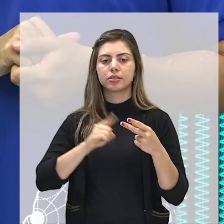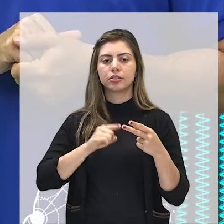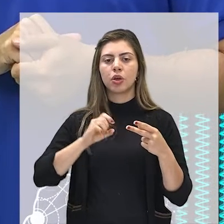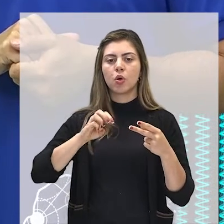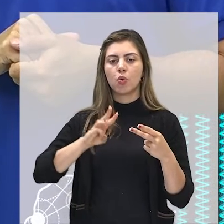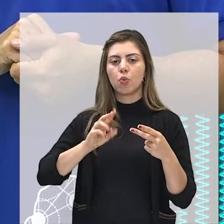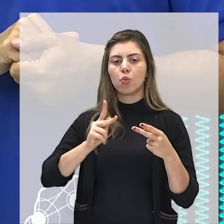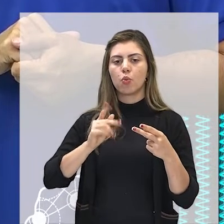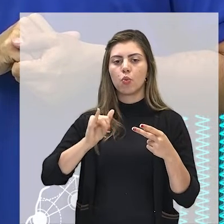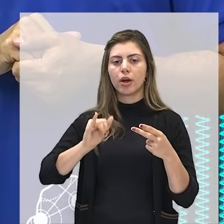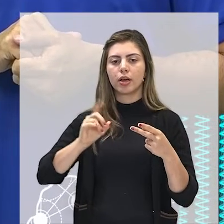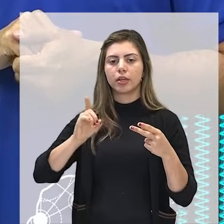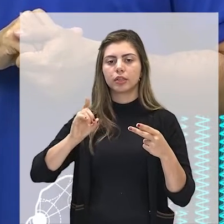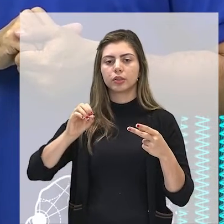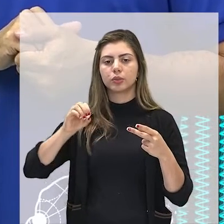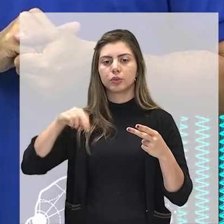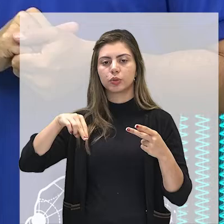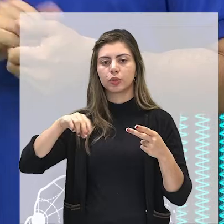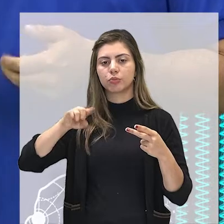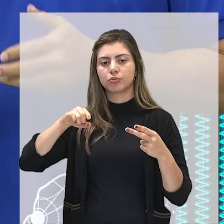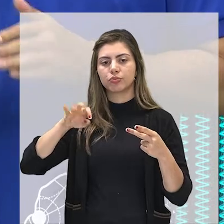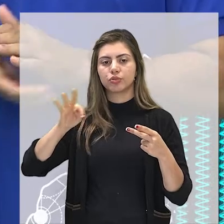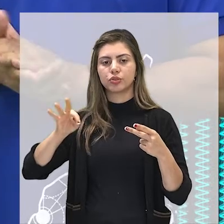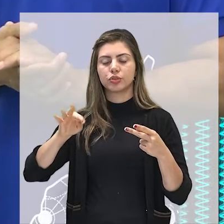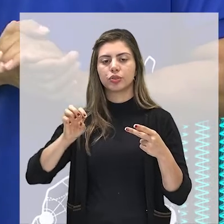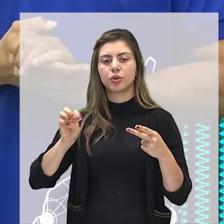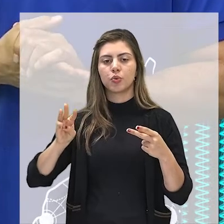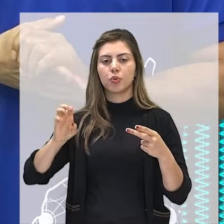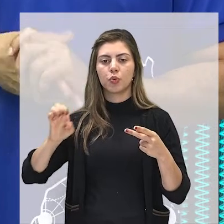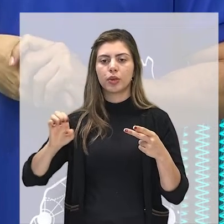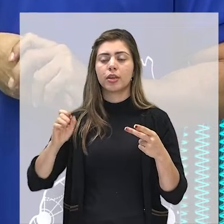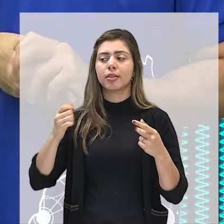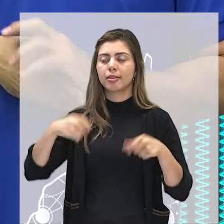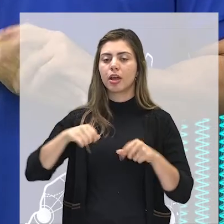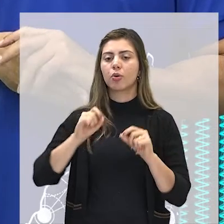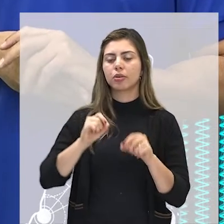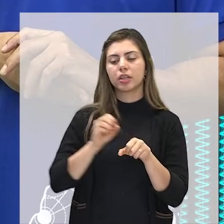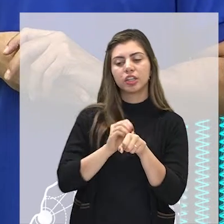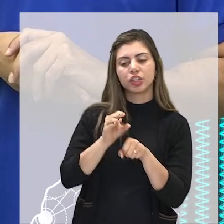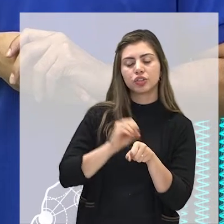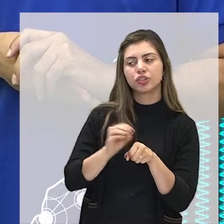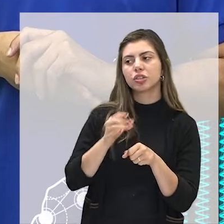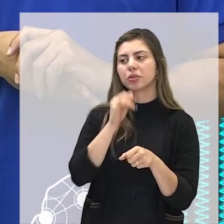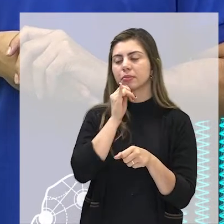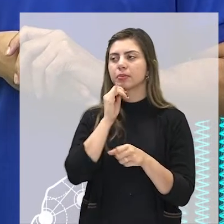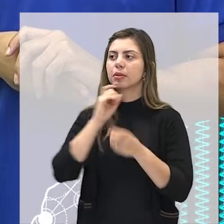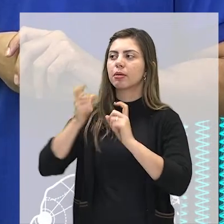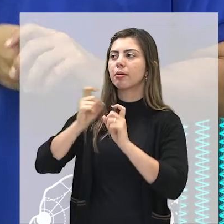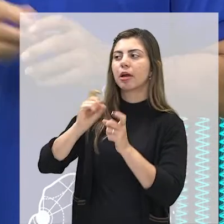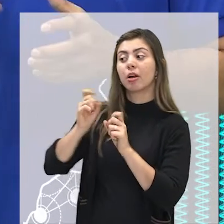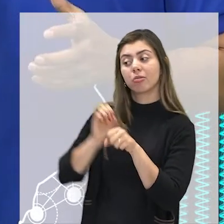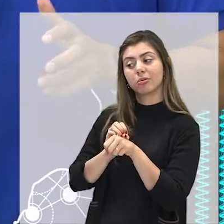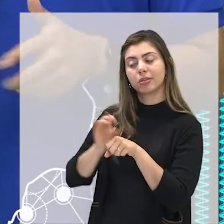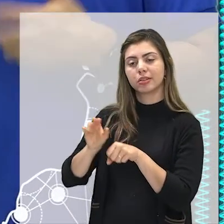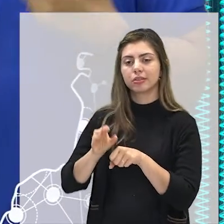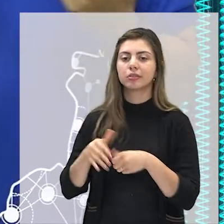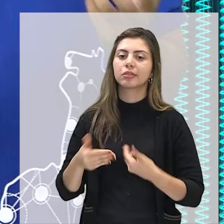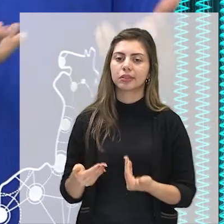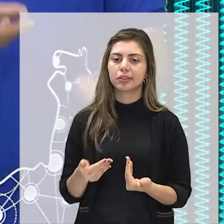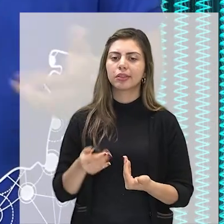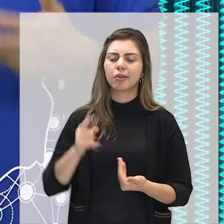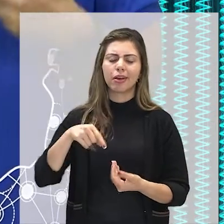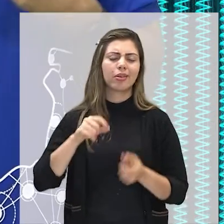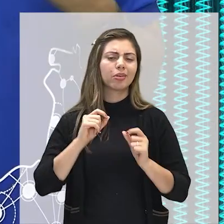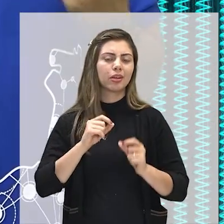informais e diretas de fazer sugestões, frequentemente empregadas em conversas cotidianas por falantes nativos de inglês. Então, é aquela